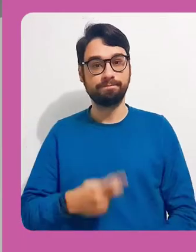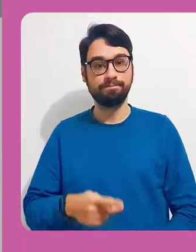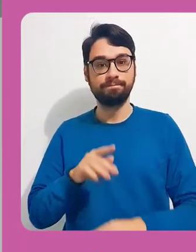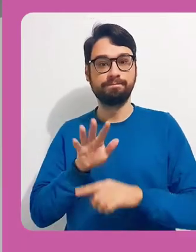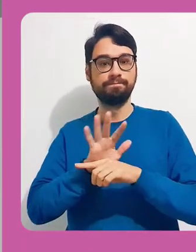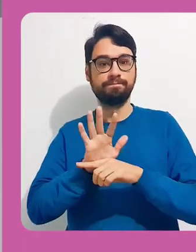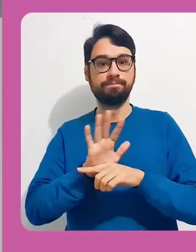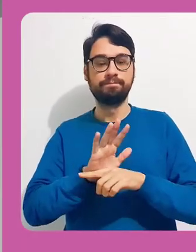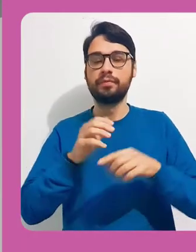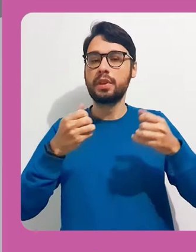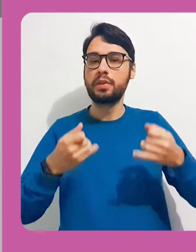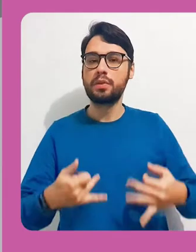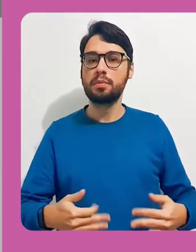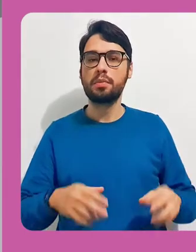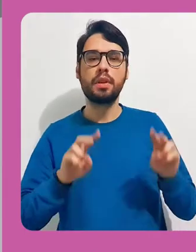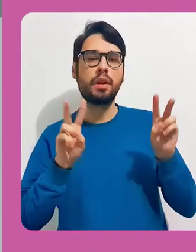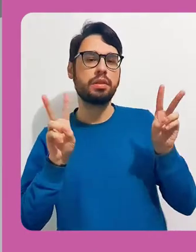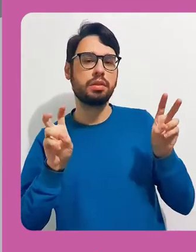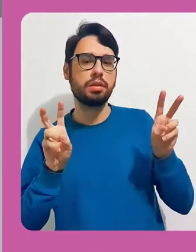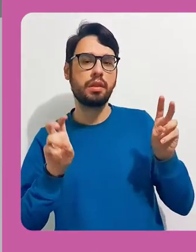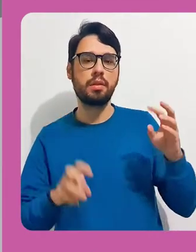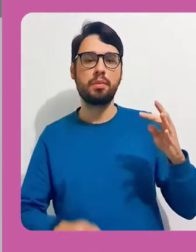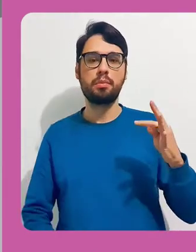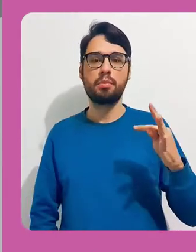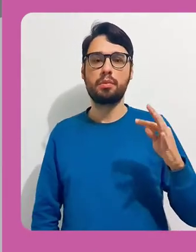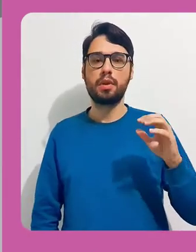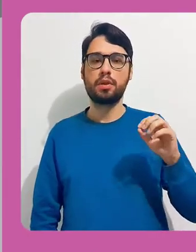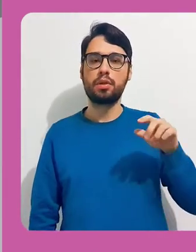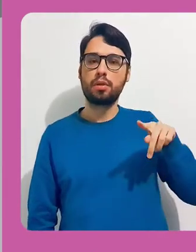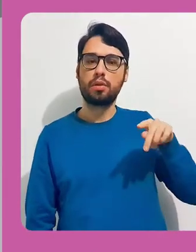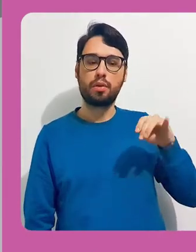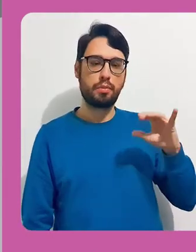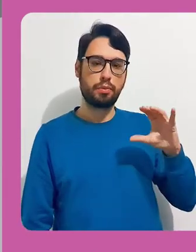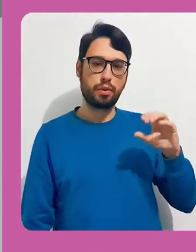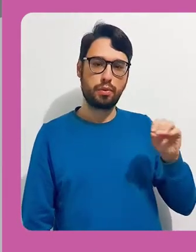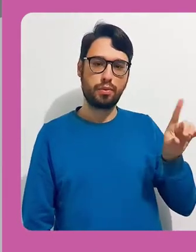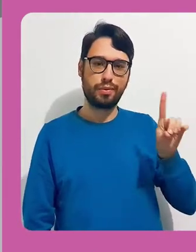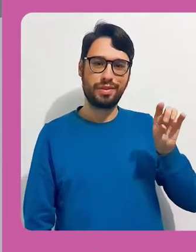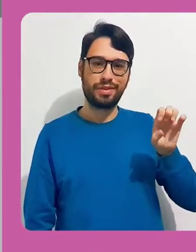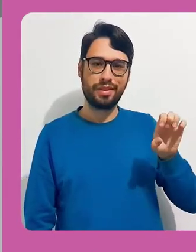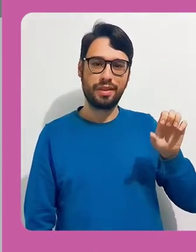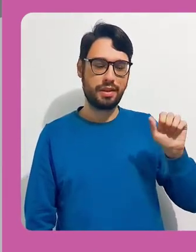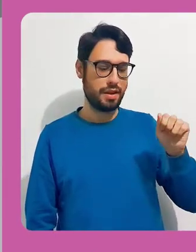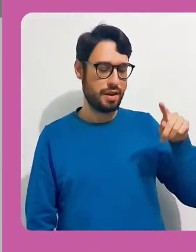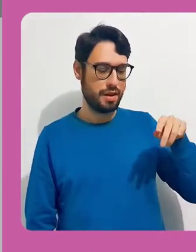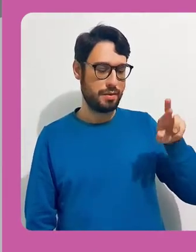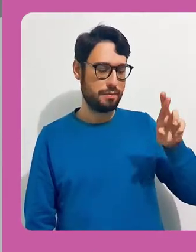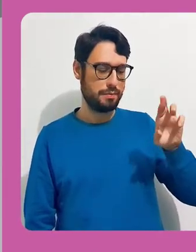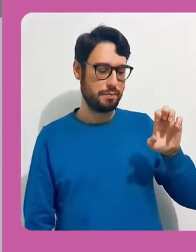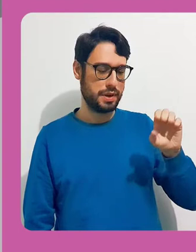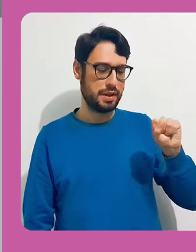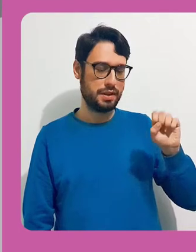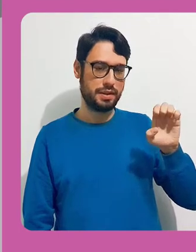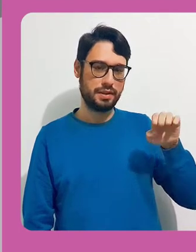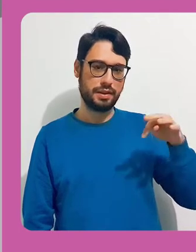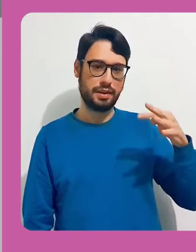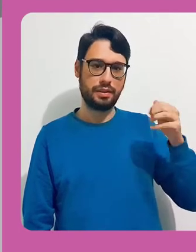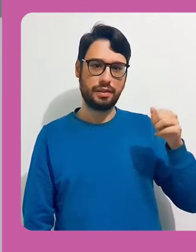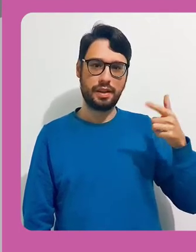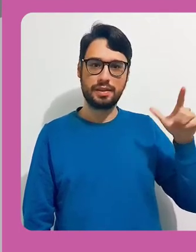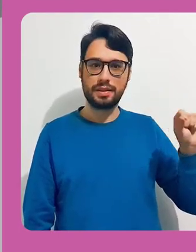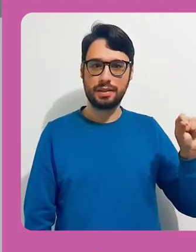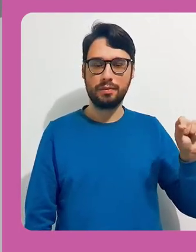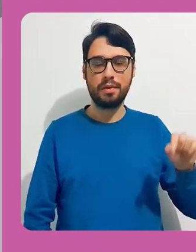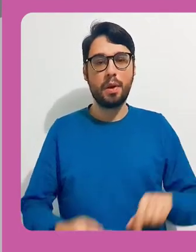Olá, nesse vídeo eu falarei sobre o tópico de apresentação na sua disciplina, na sua sala do Moodle. O tópico de apresentação